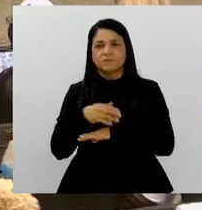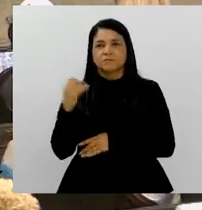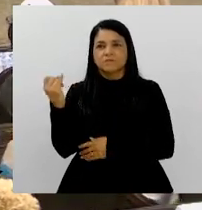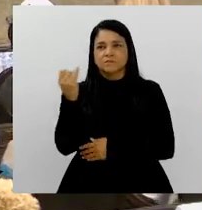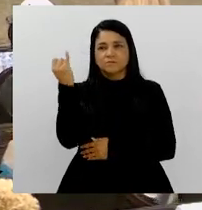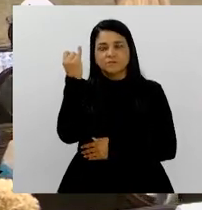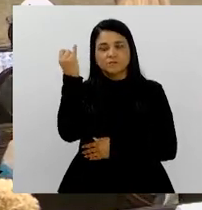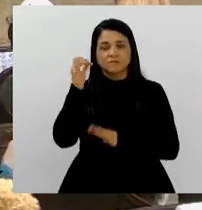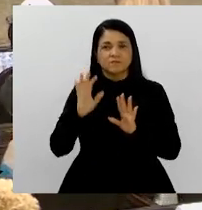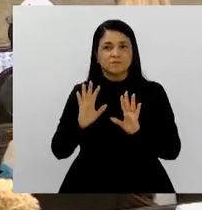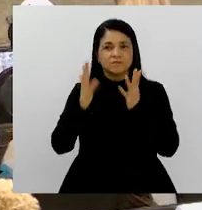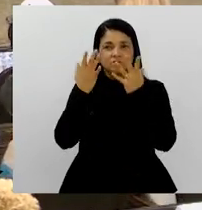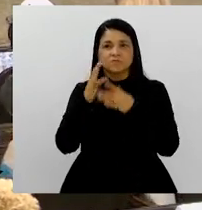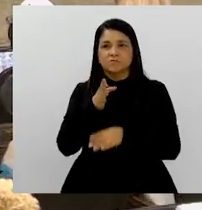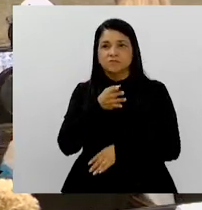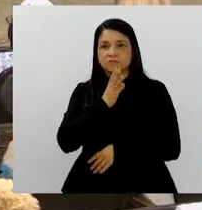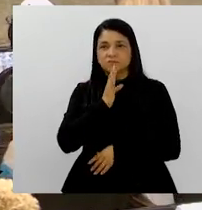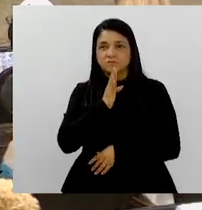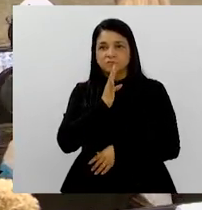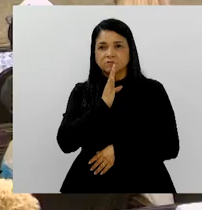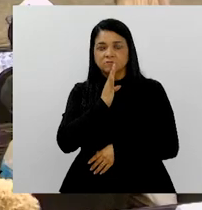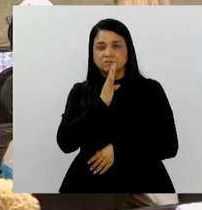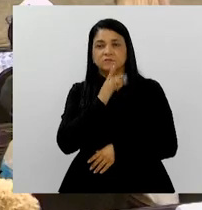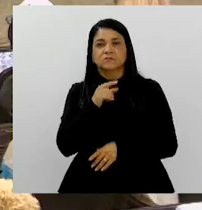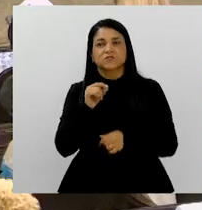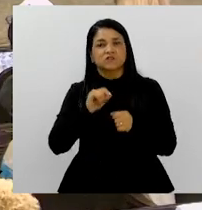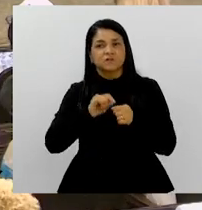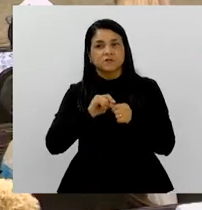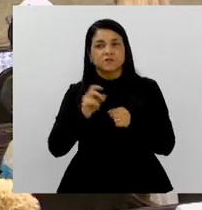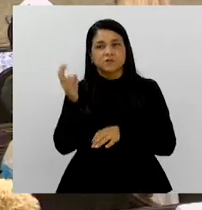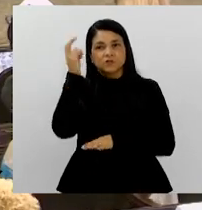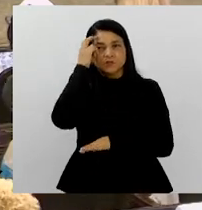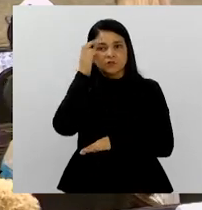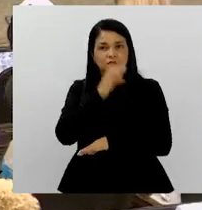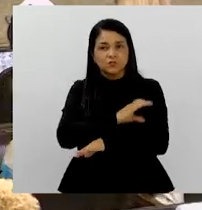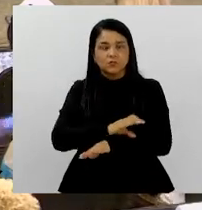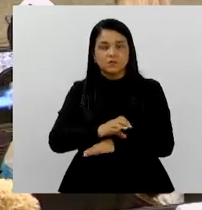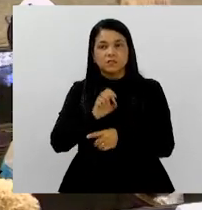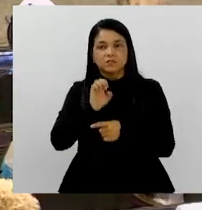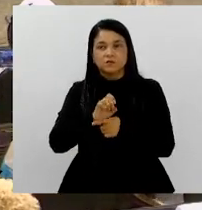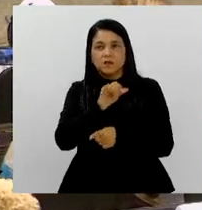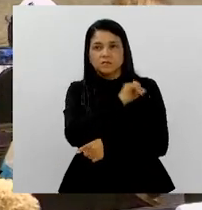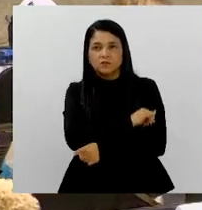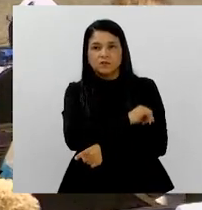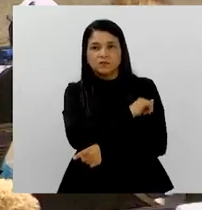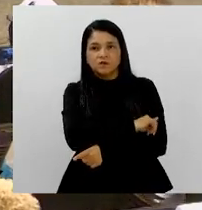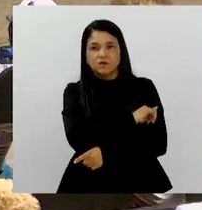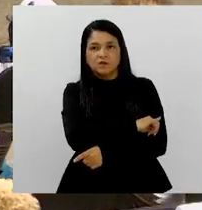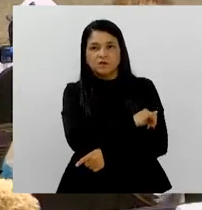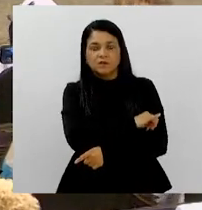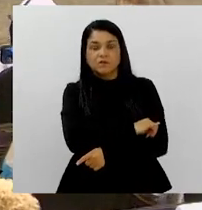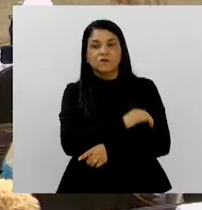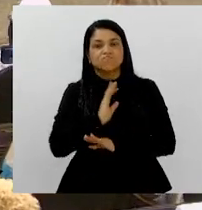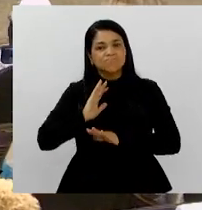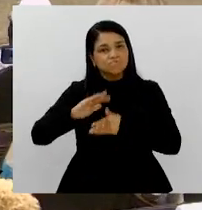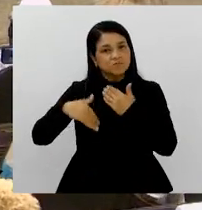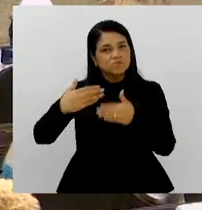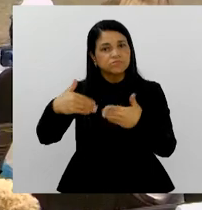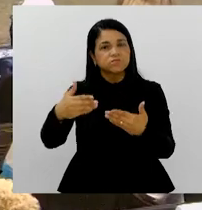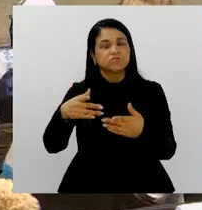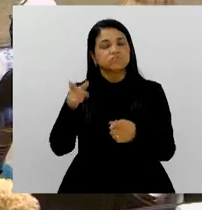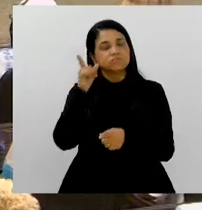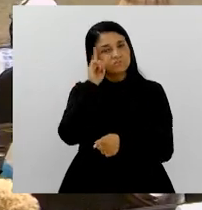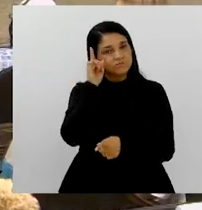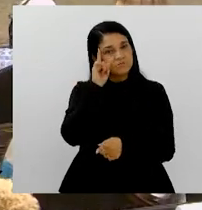festa de reconhecimento aos fazedores de cultura do estado do Rio de Janeiro, que desempenham no seu